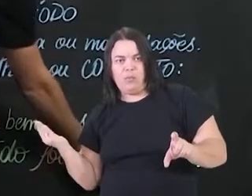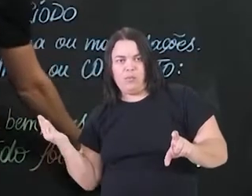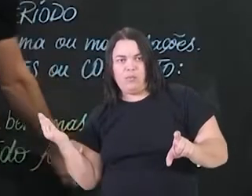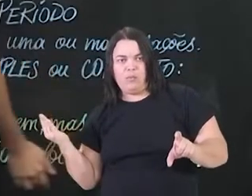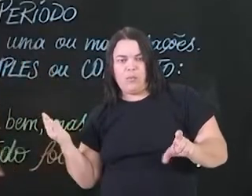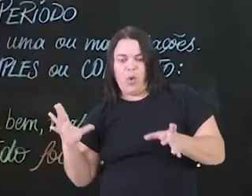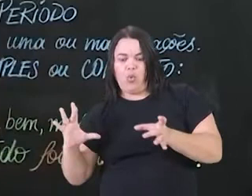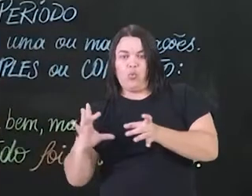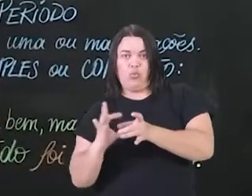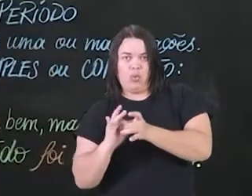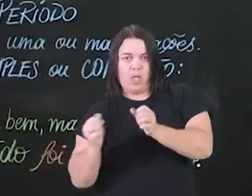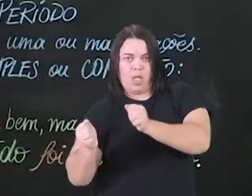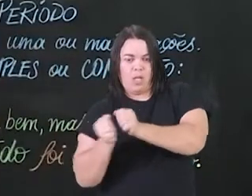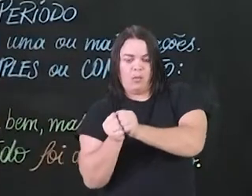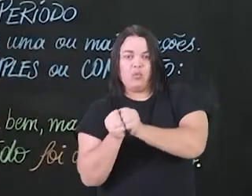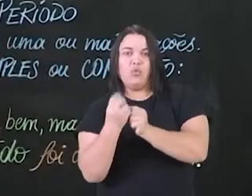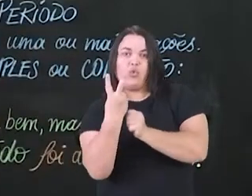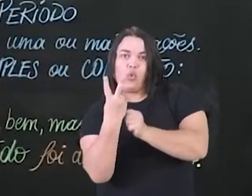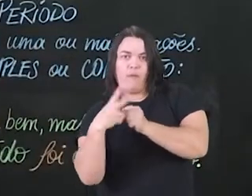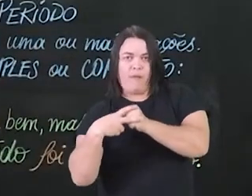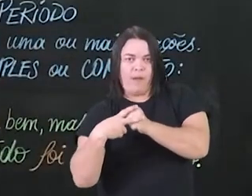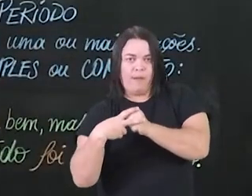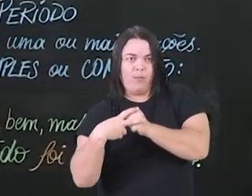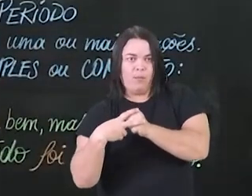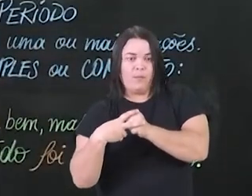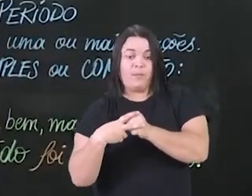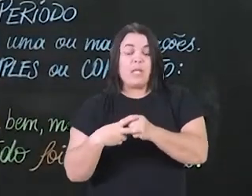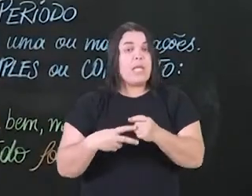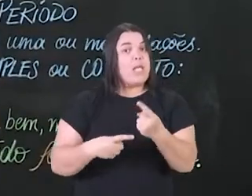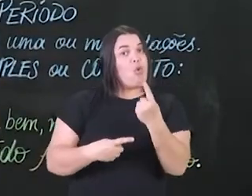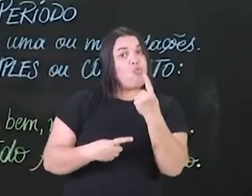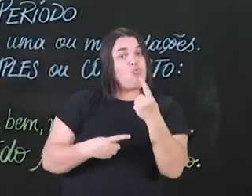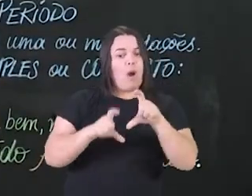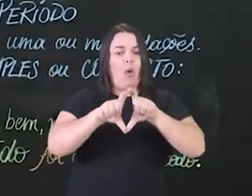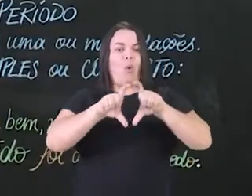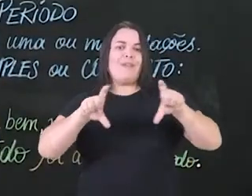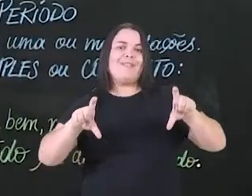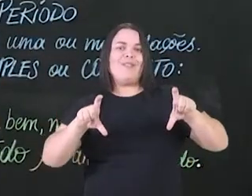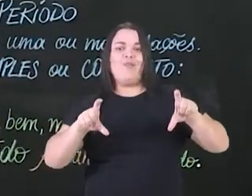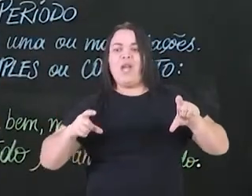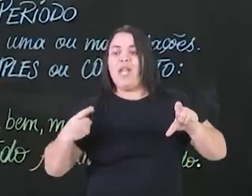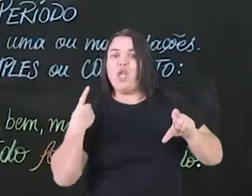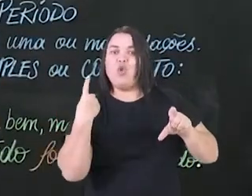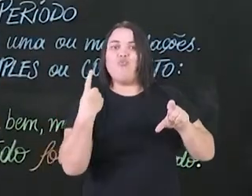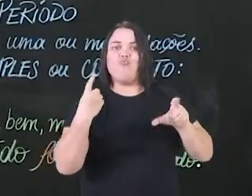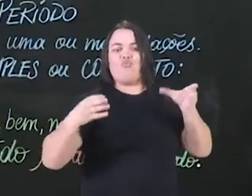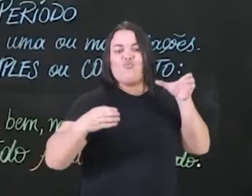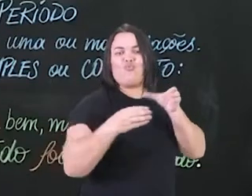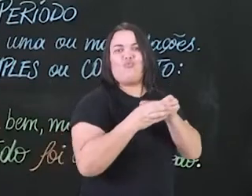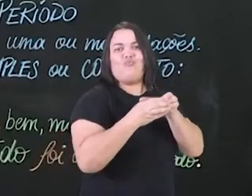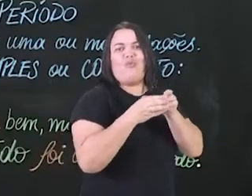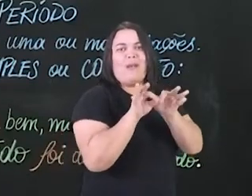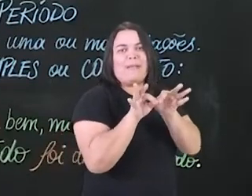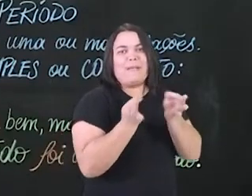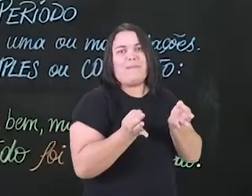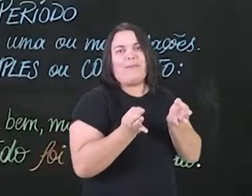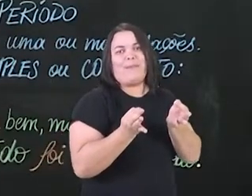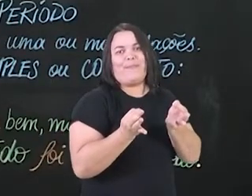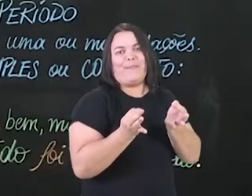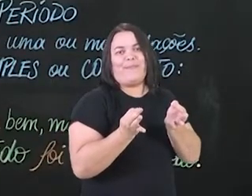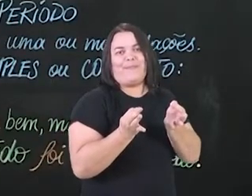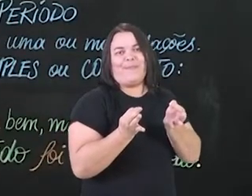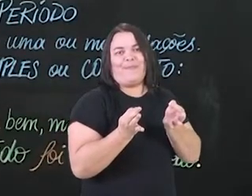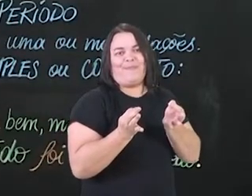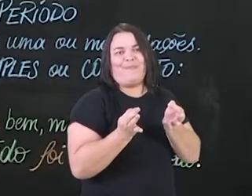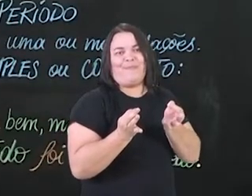locução verbal, logo eu tenho uma oração, logo eu tenho um período simples,